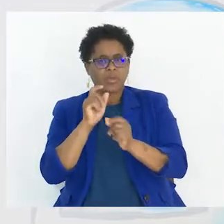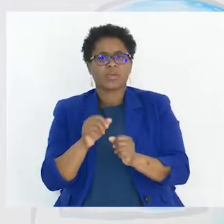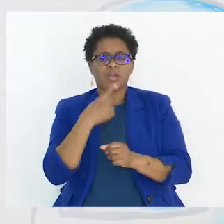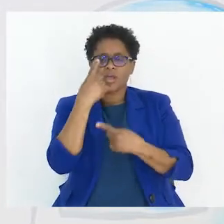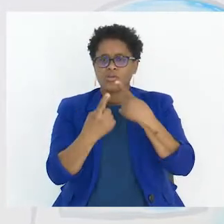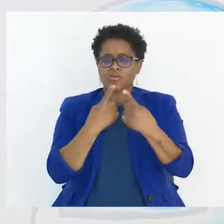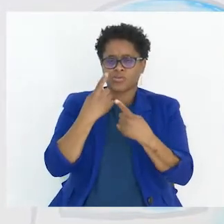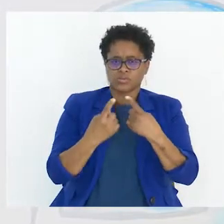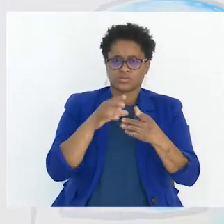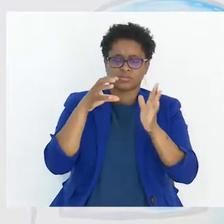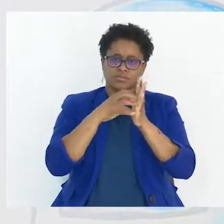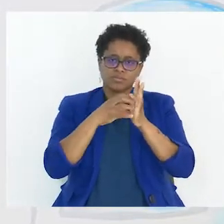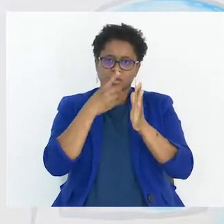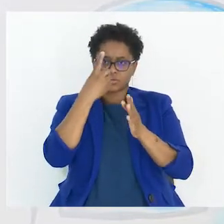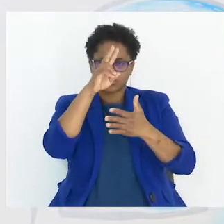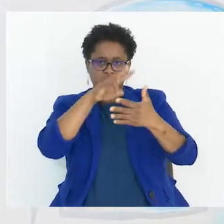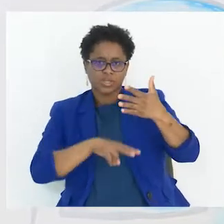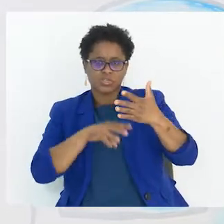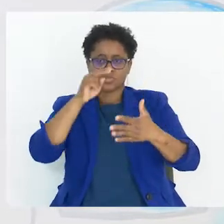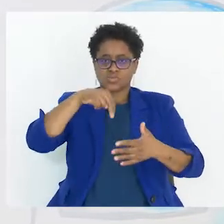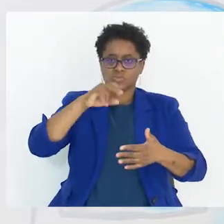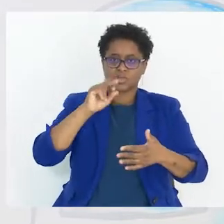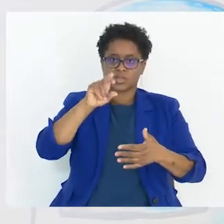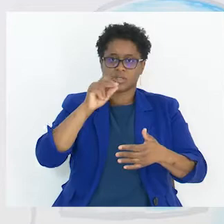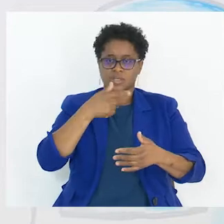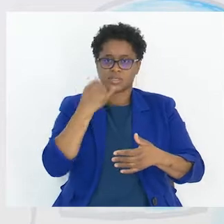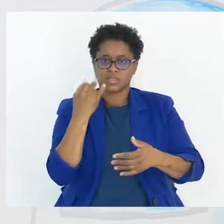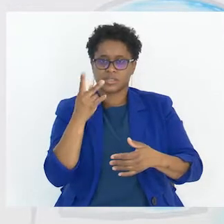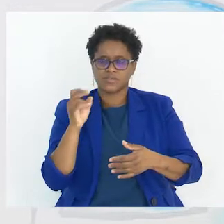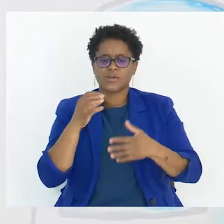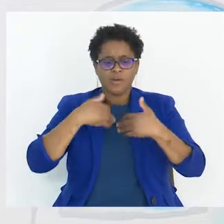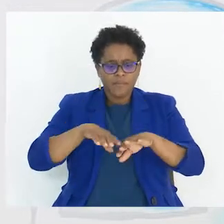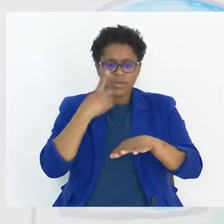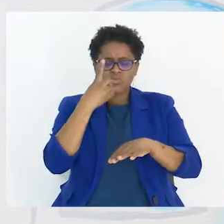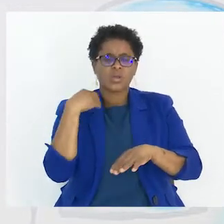identificar algumas marcas de um texto narrativo.